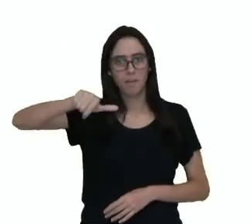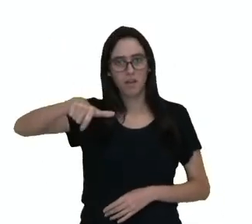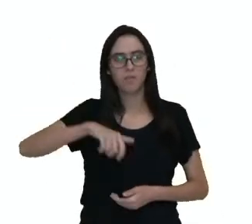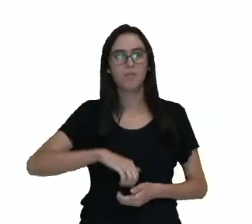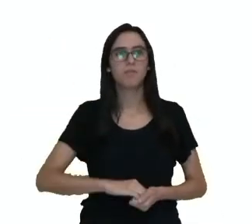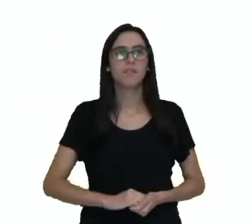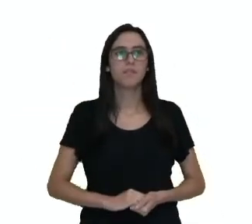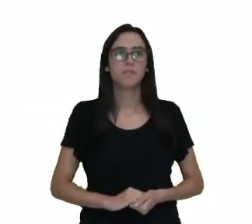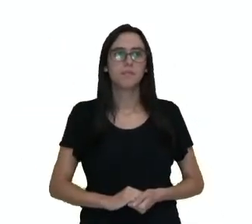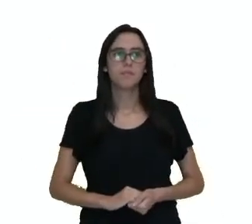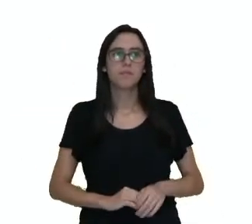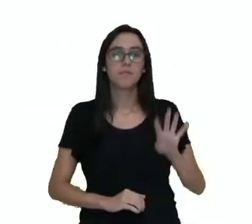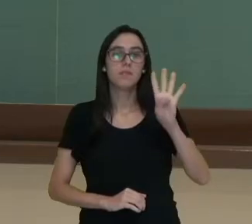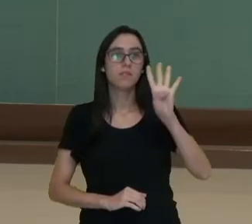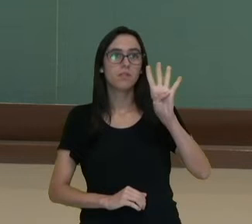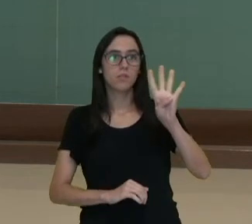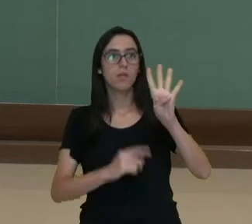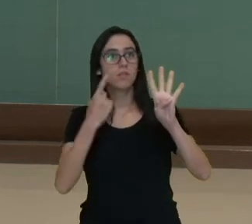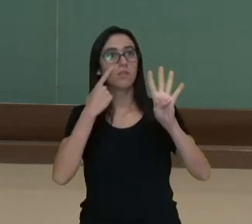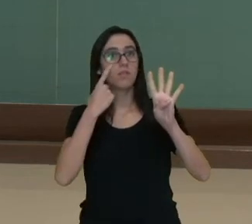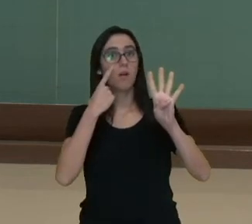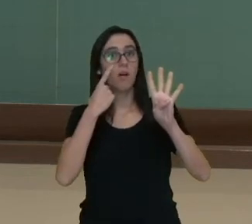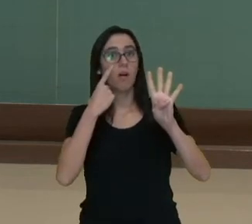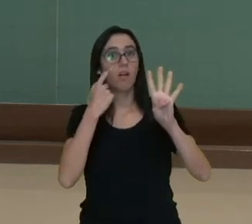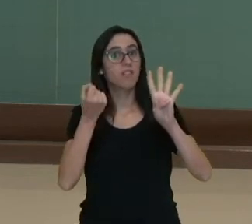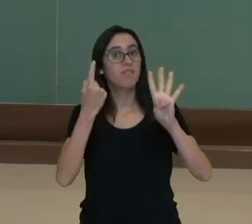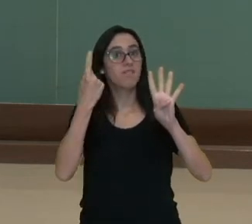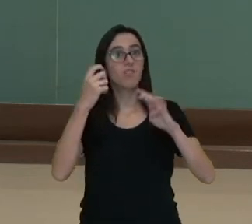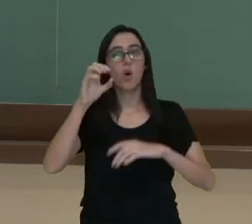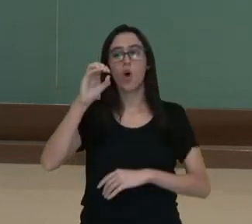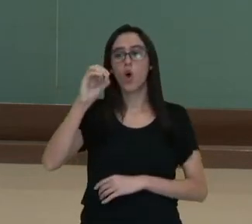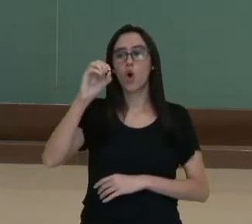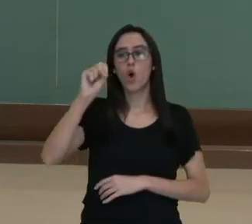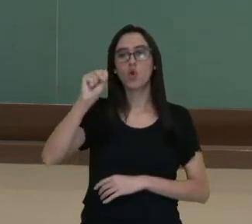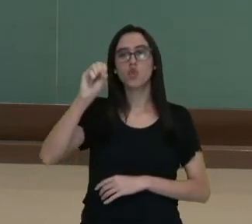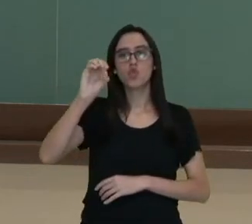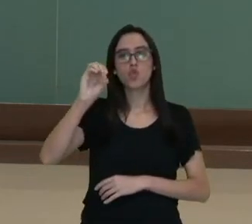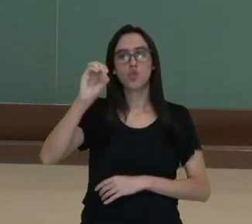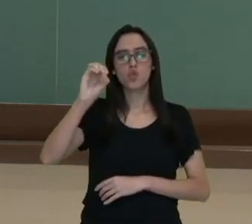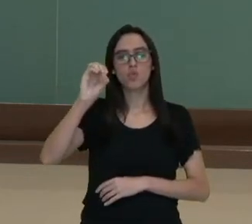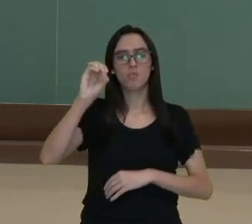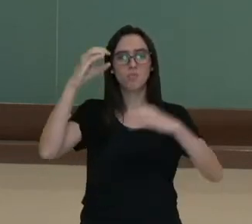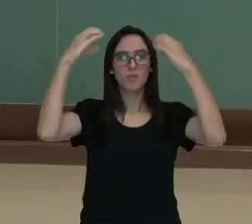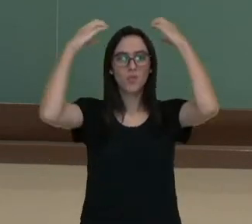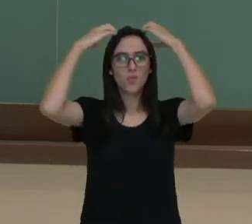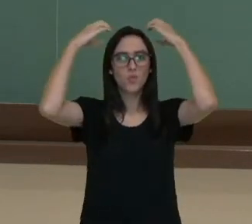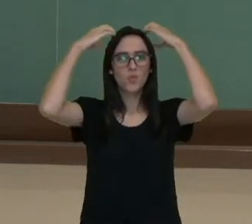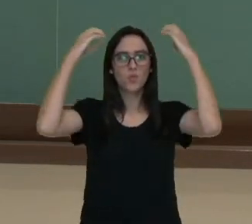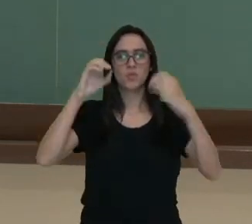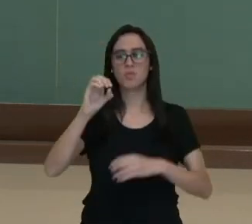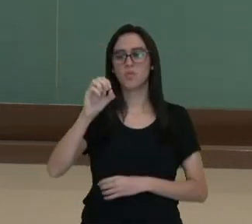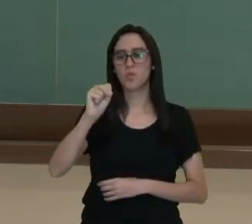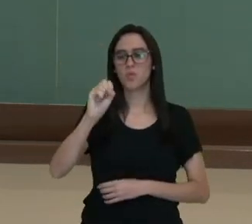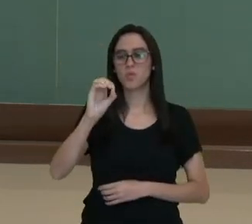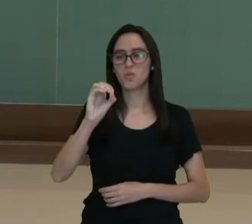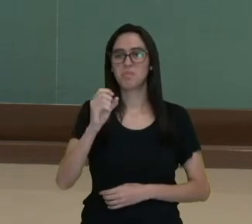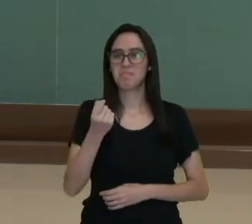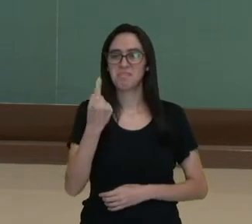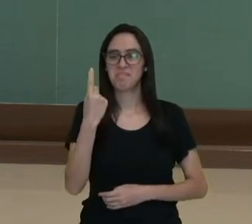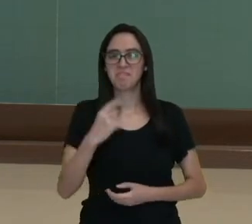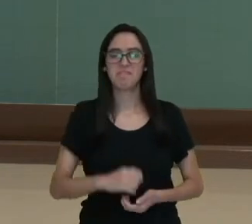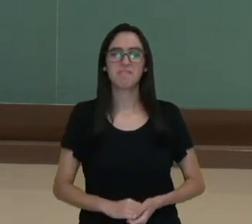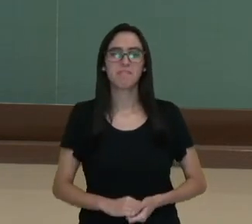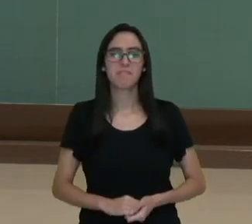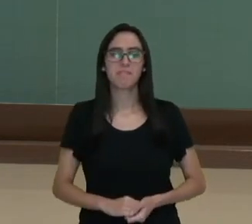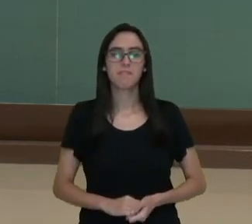4, olha que interessante, osso, né? Tá? Mas daí